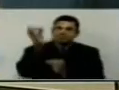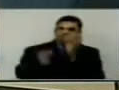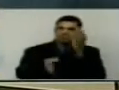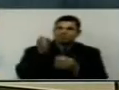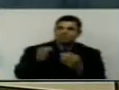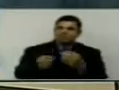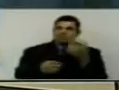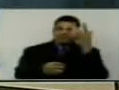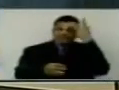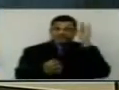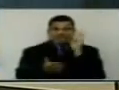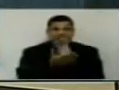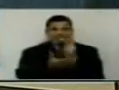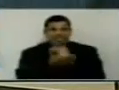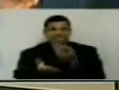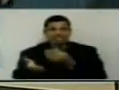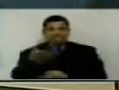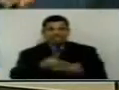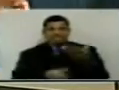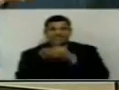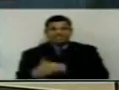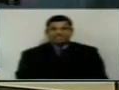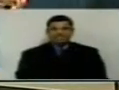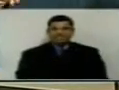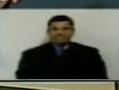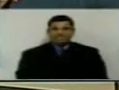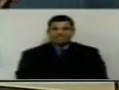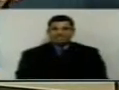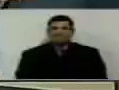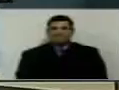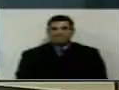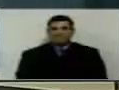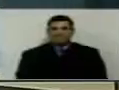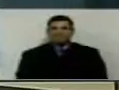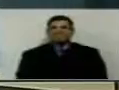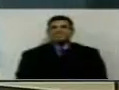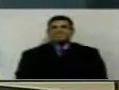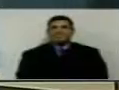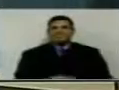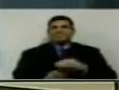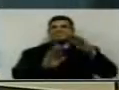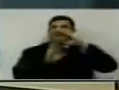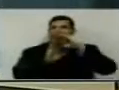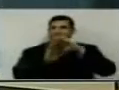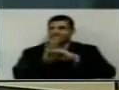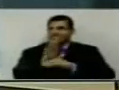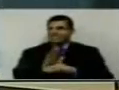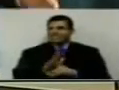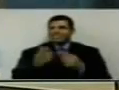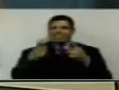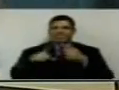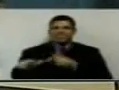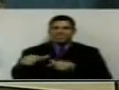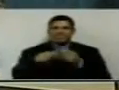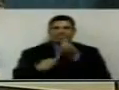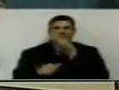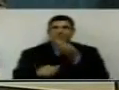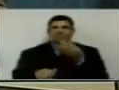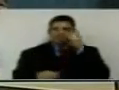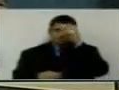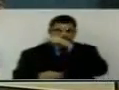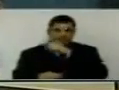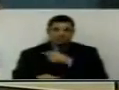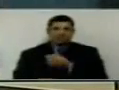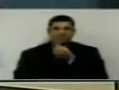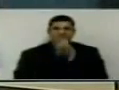e nem sempre essa rebeldia juvenil é canalizada para boas ações e para as boas práticas.